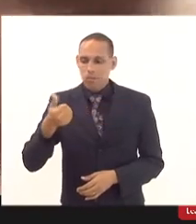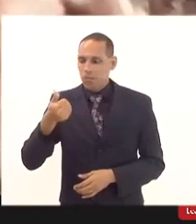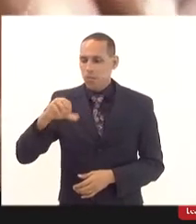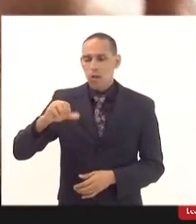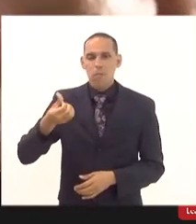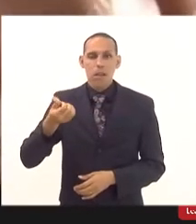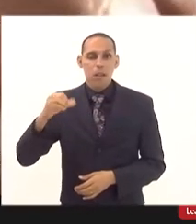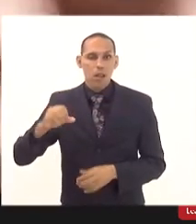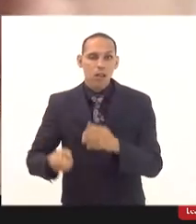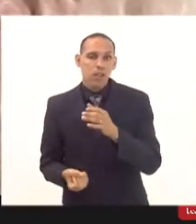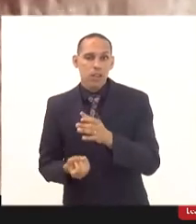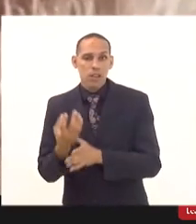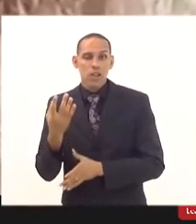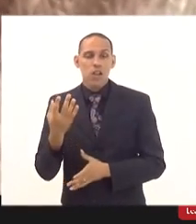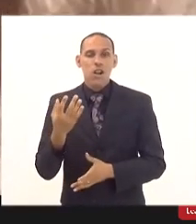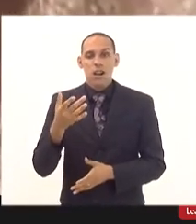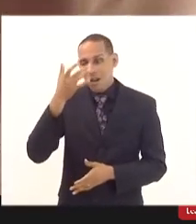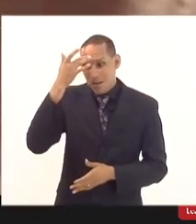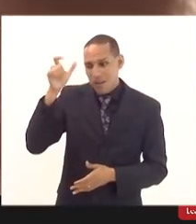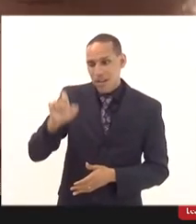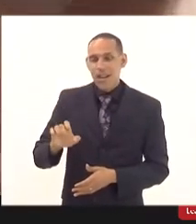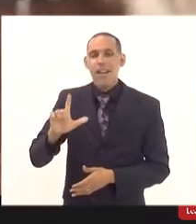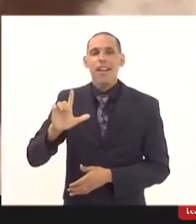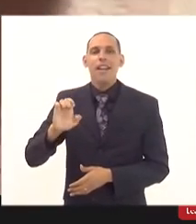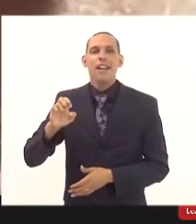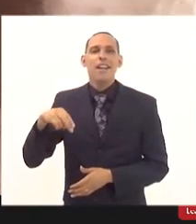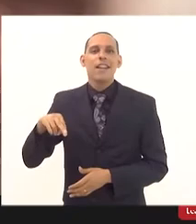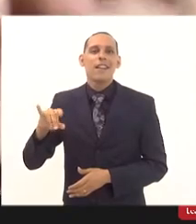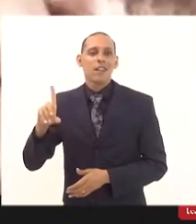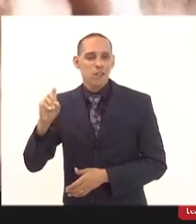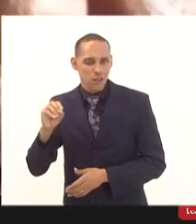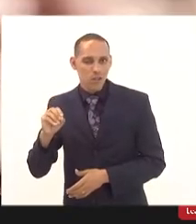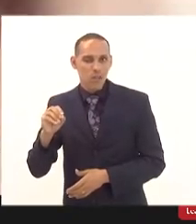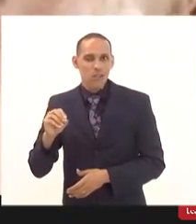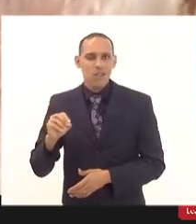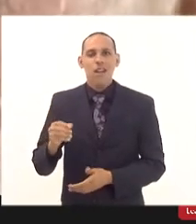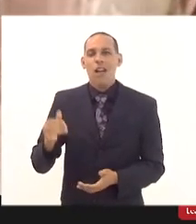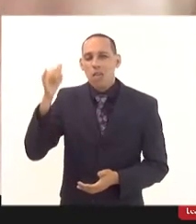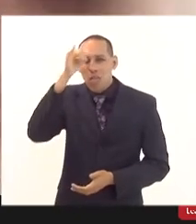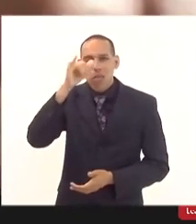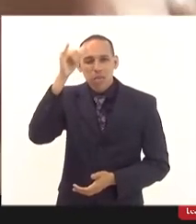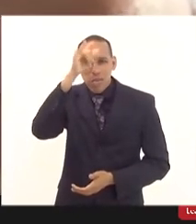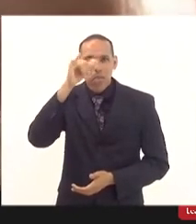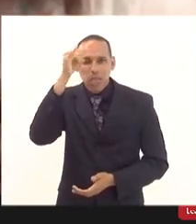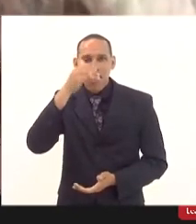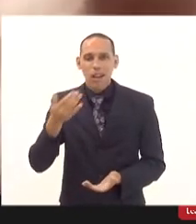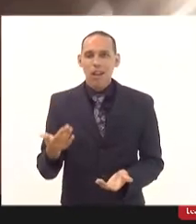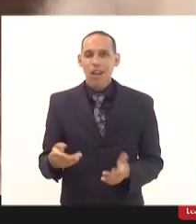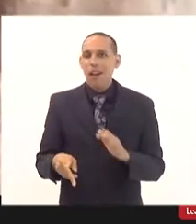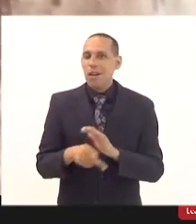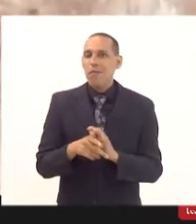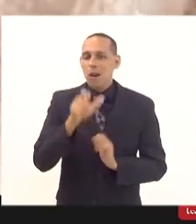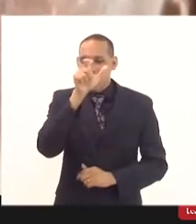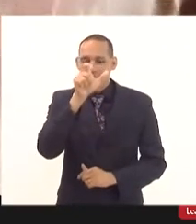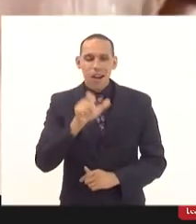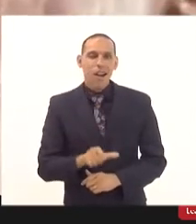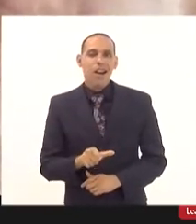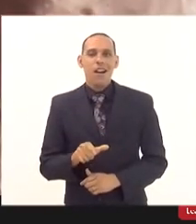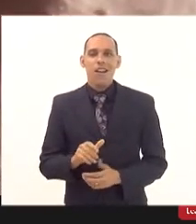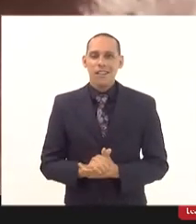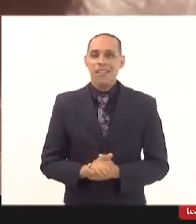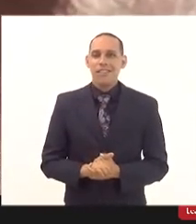foi o seu personagem Elenildo idiota assíduos frequentadores da coluna do Hélio Gasparini